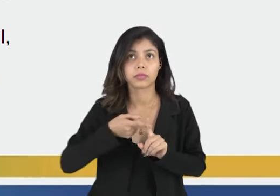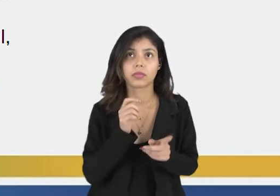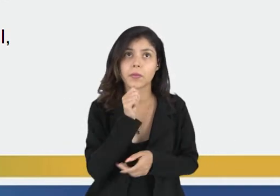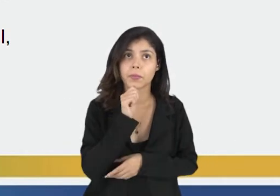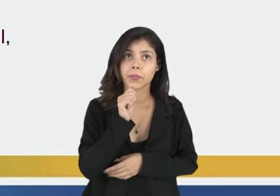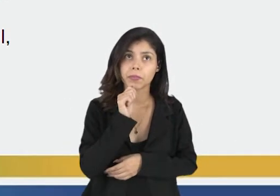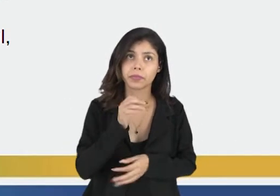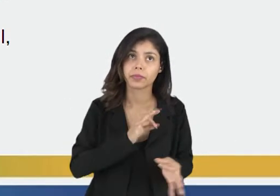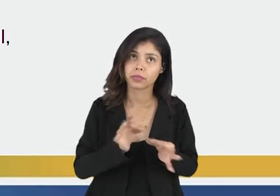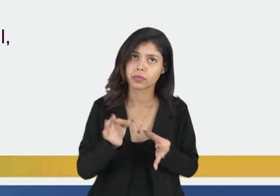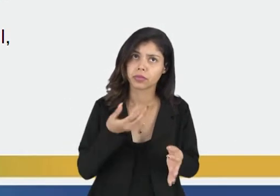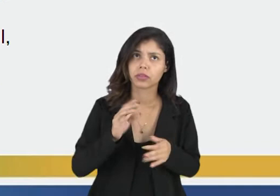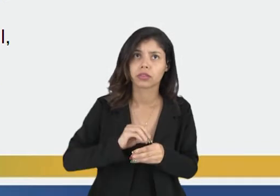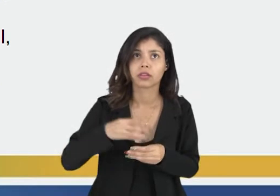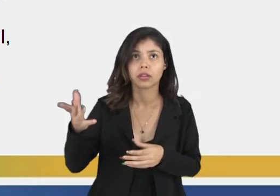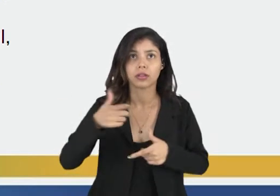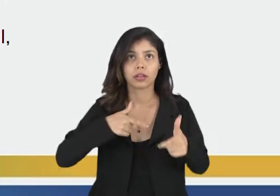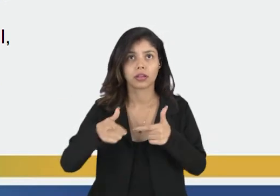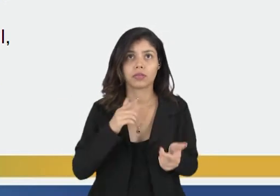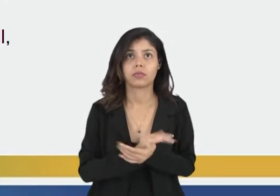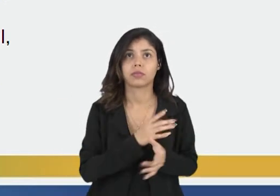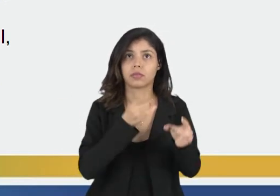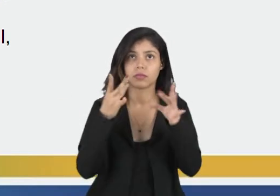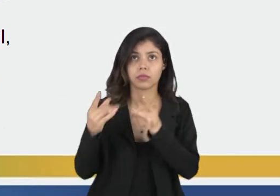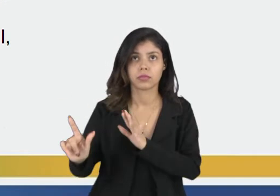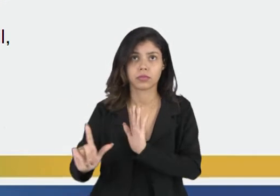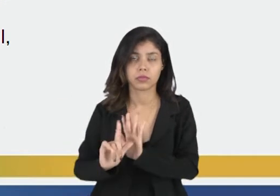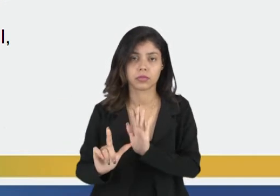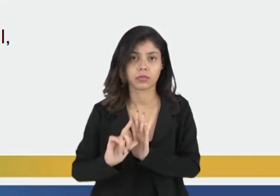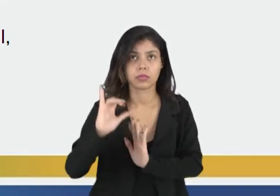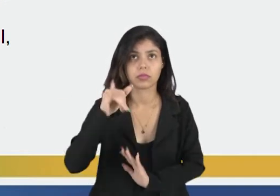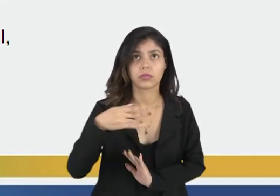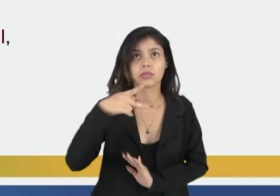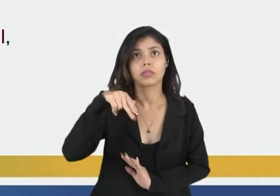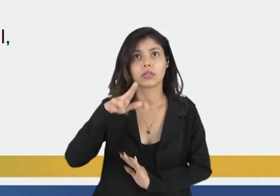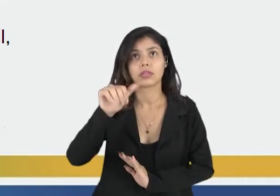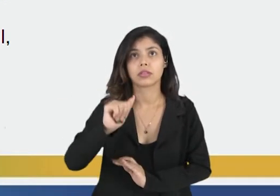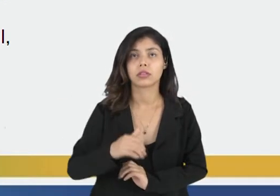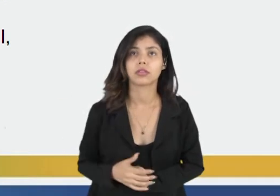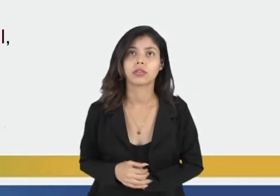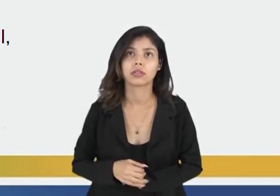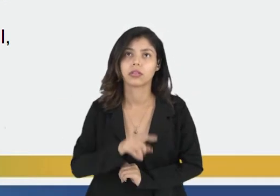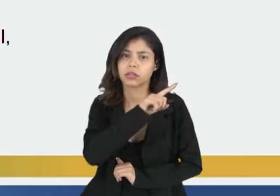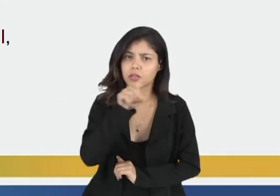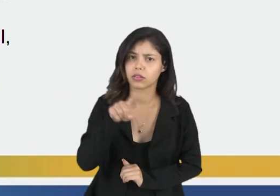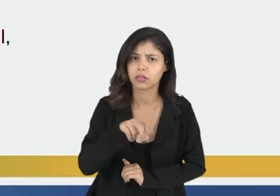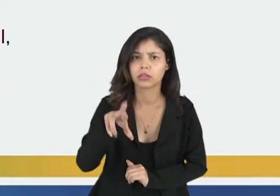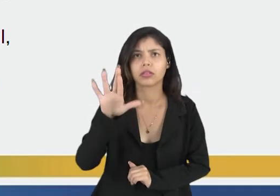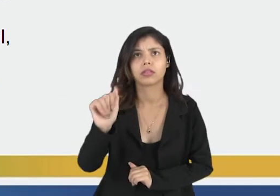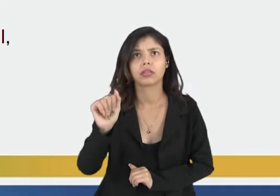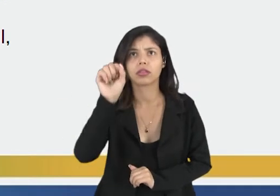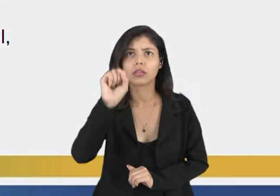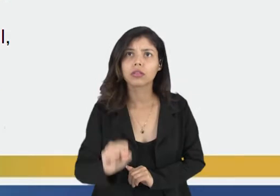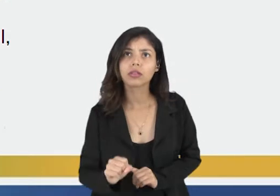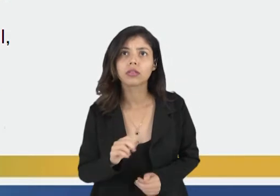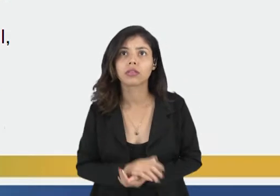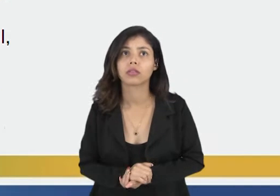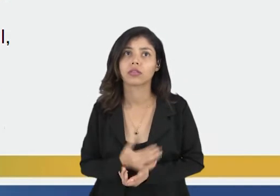Além de ser designer de interiores, trabalhava também como vendedora em uma loja de Ipanema, na Zona